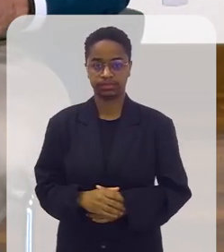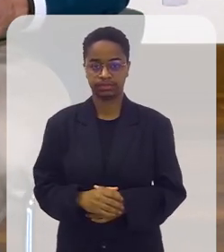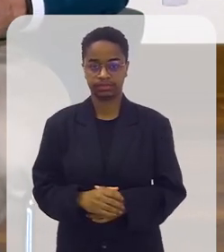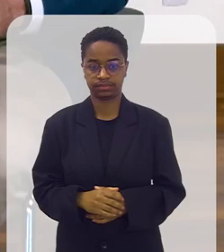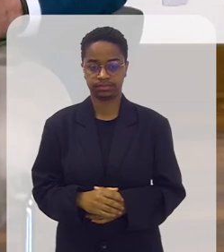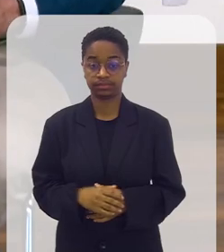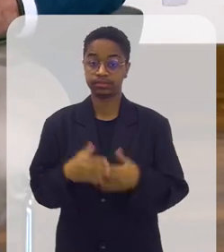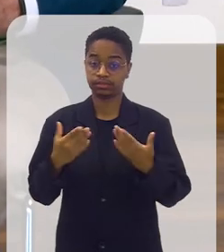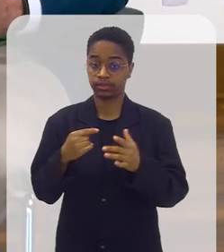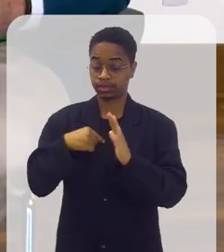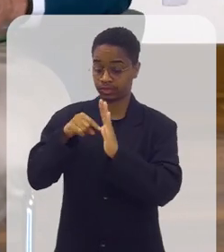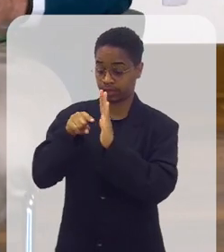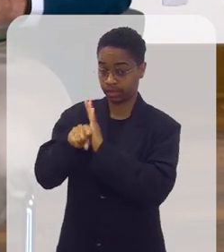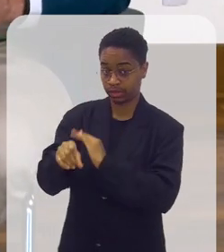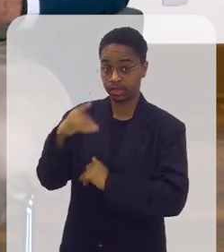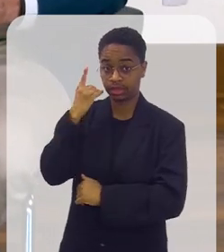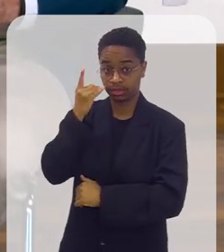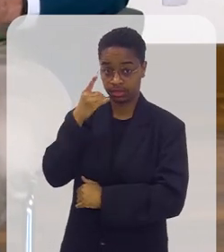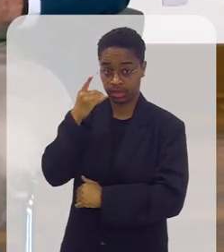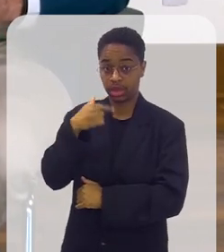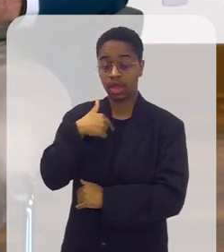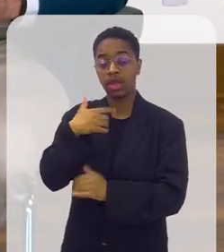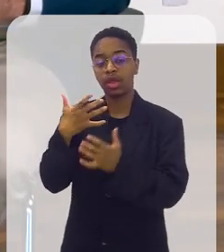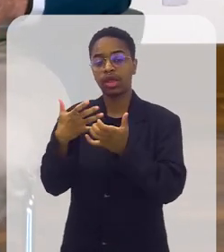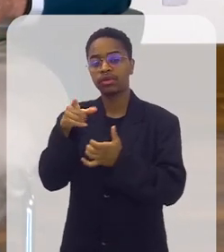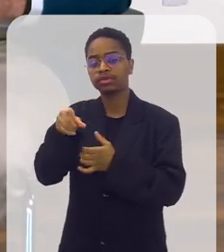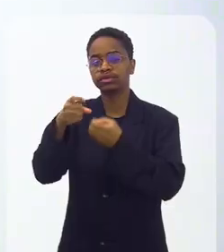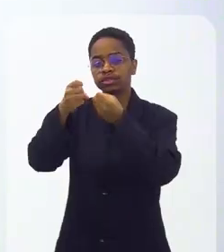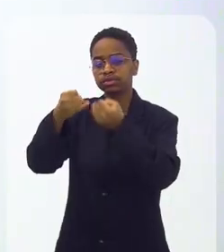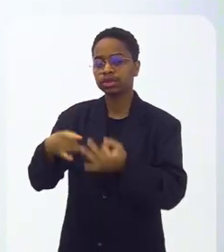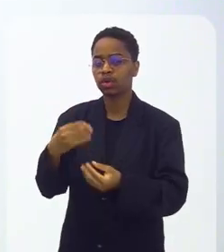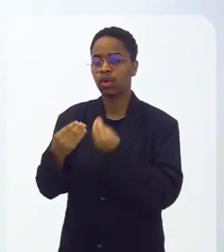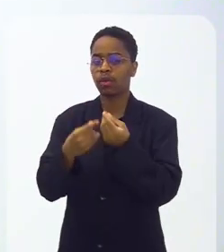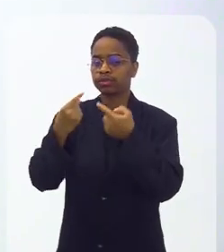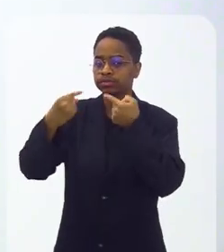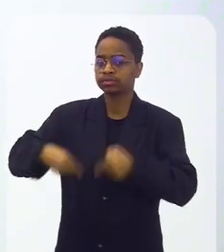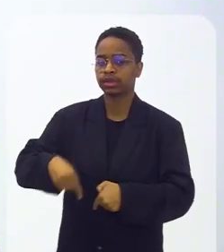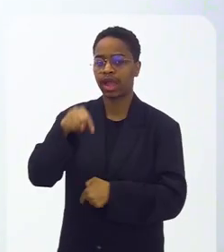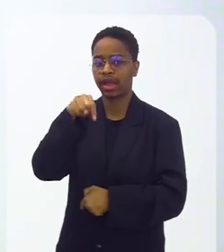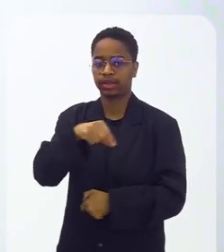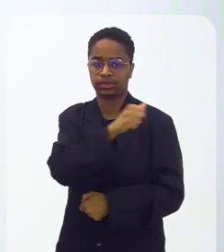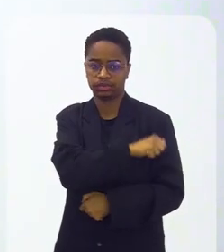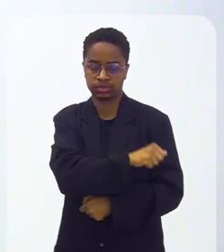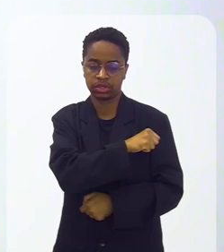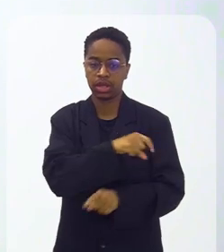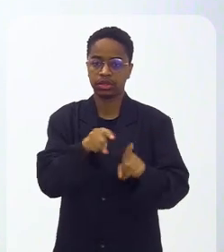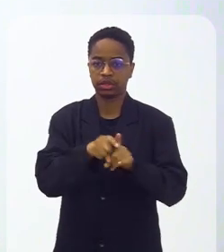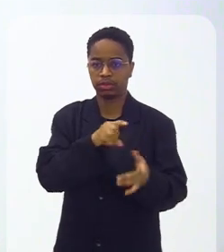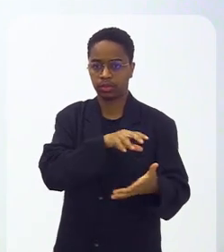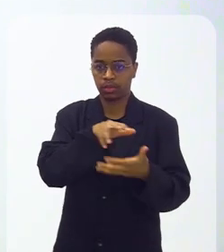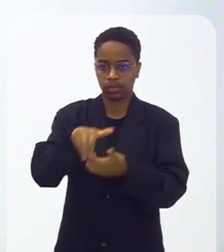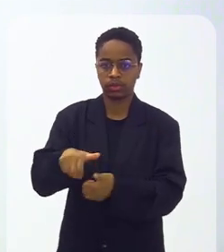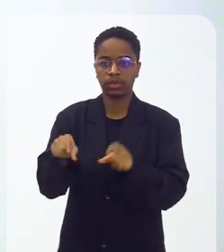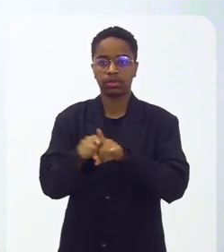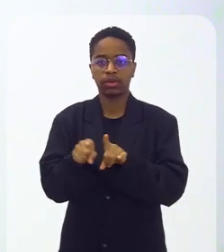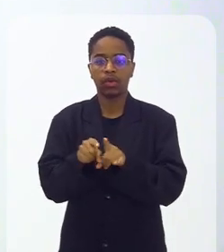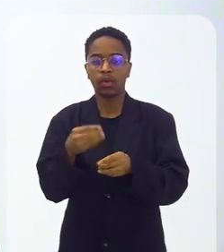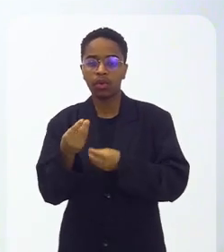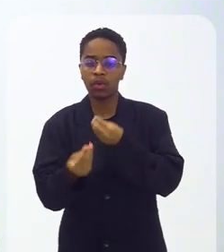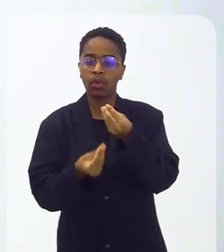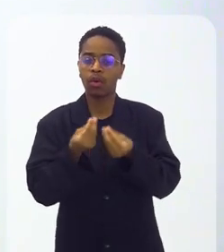idosa. Deputada, queria que falasse um pouco sobre esse desafio para o Rio de Janeiro, para a humanidade, e como